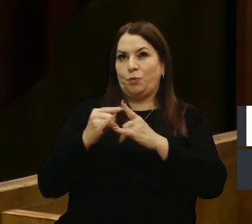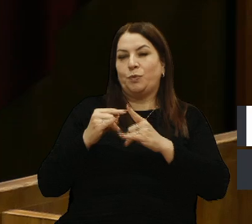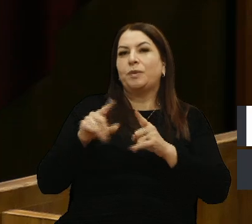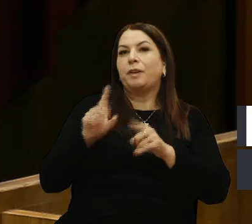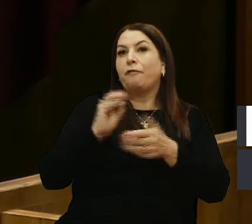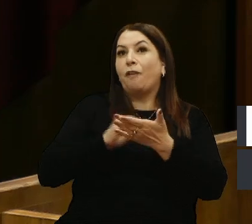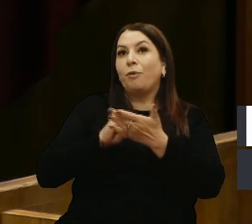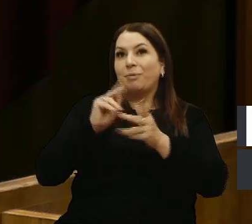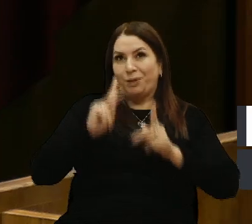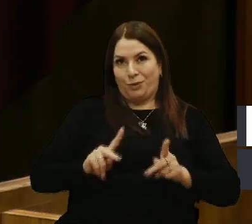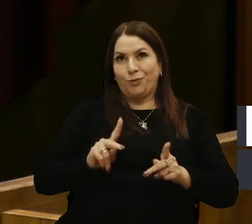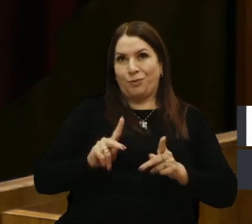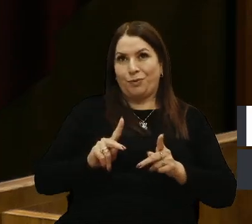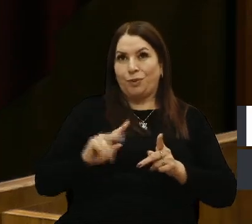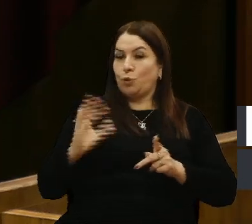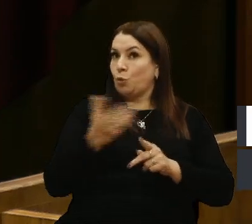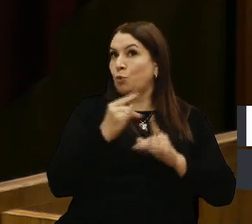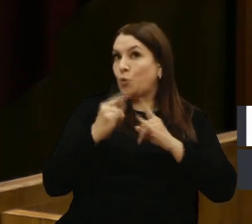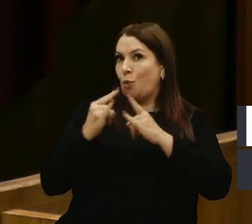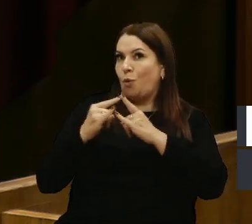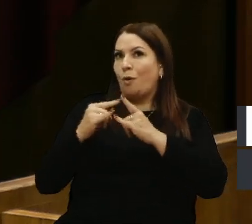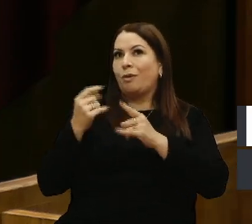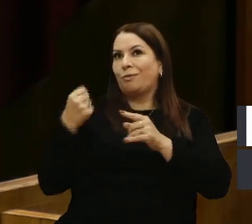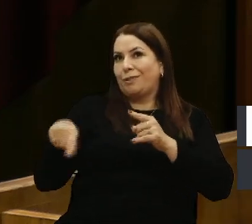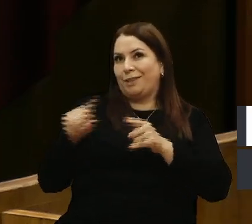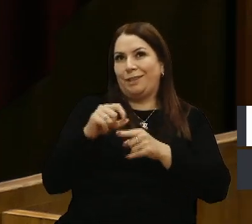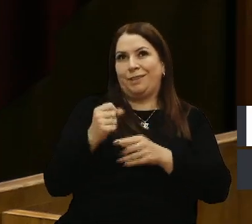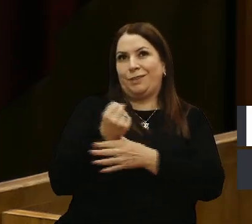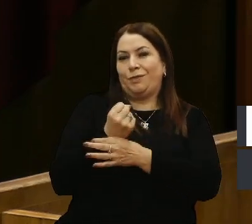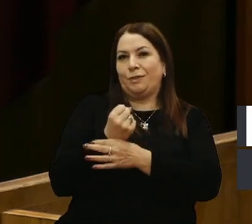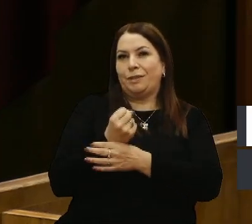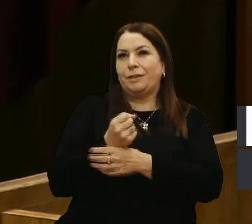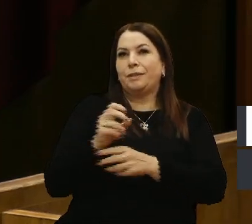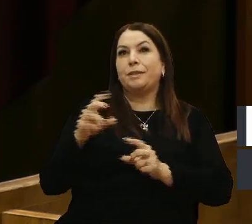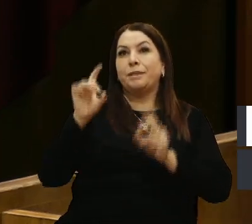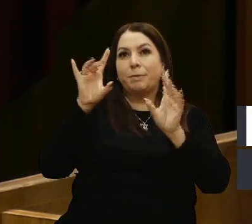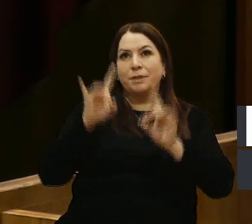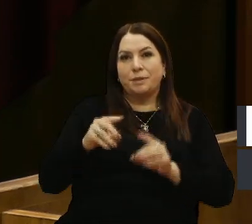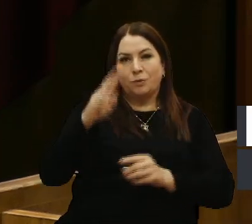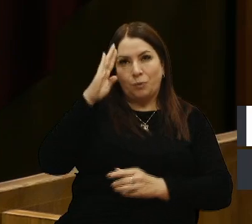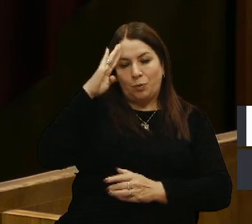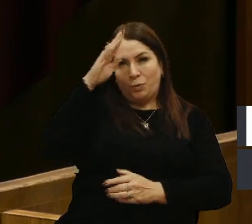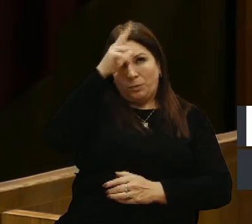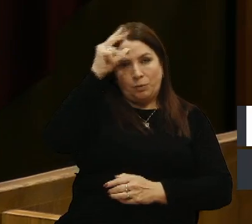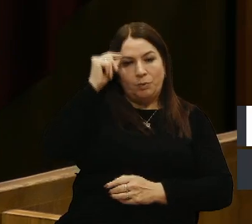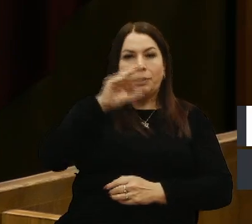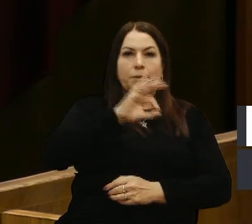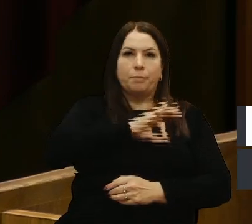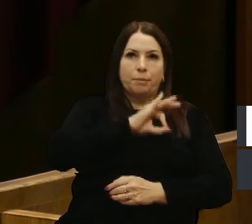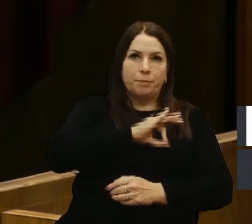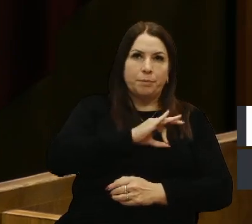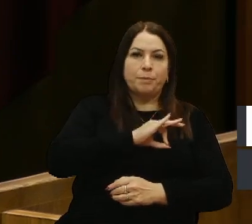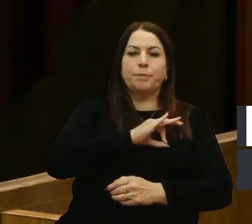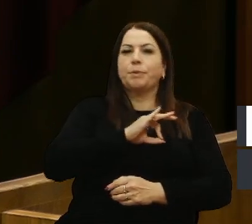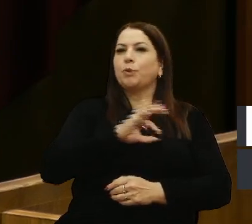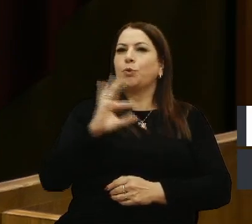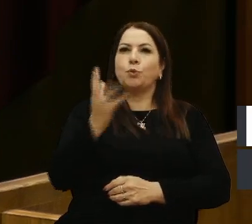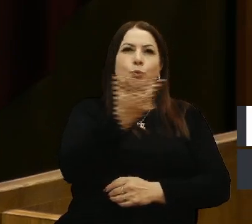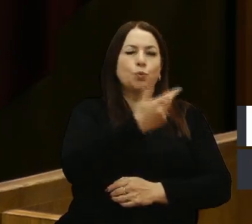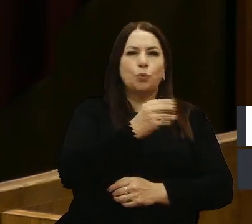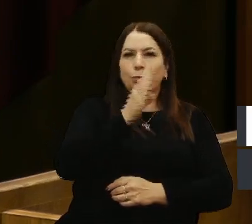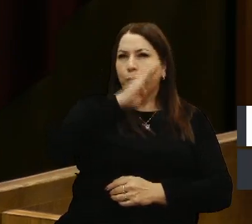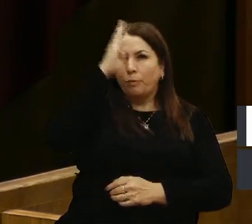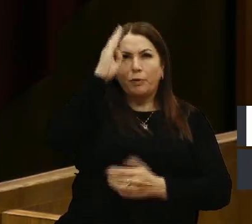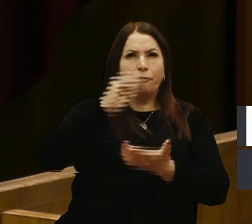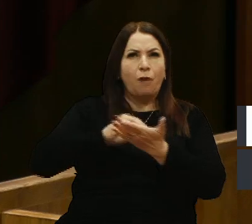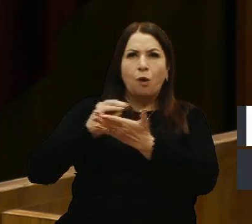gente sabe que realmente falta. Aqui em Caxias do Sul, em especial, a Guarda Municipal, Brigada Militar, Polícia Civil, Corpo de Bombeiro